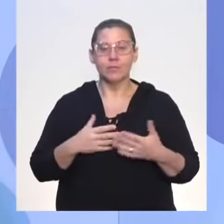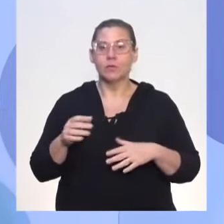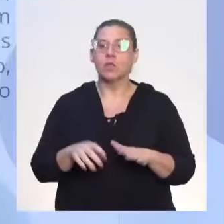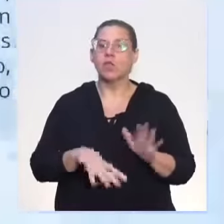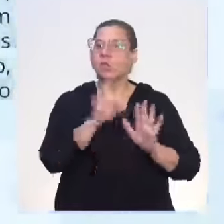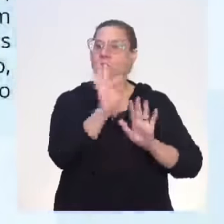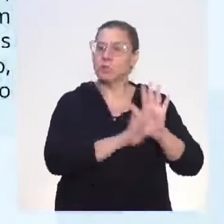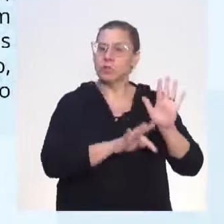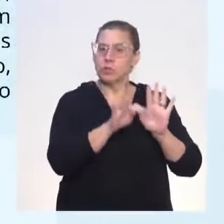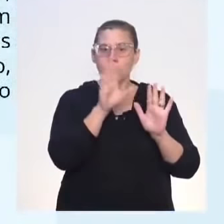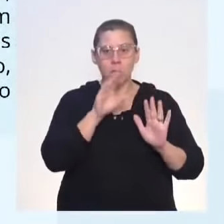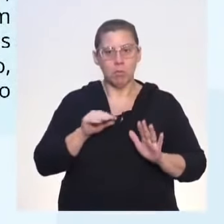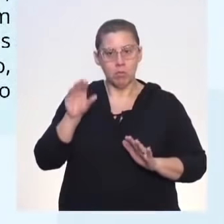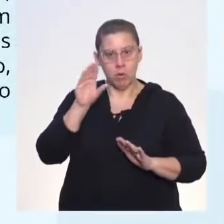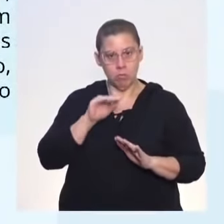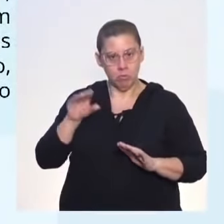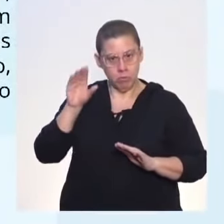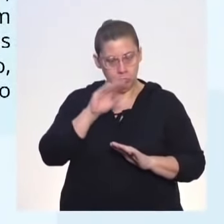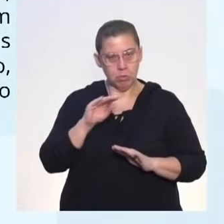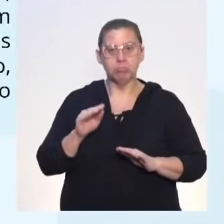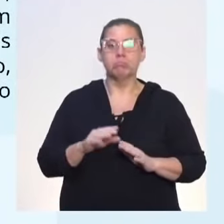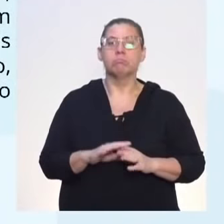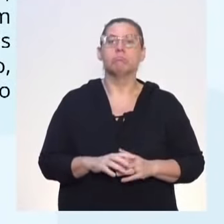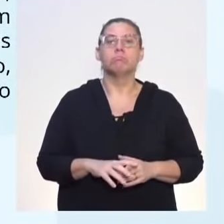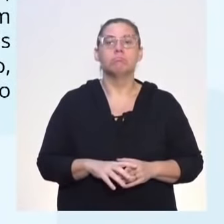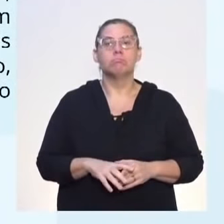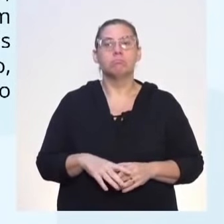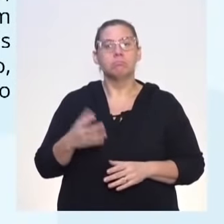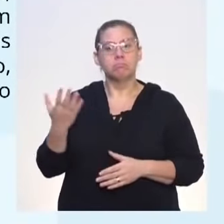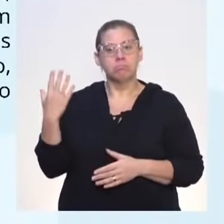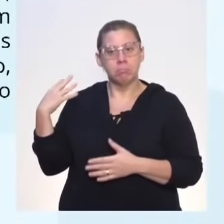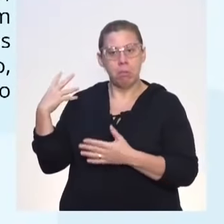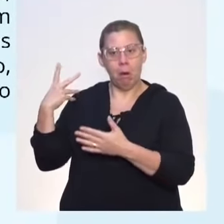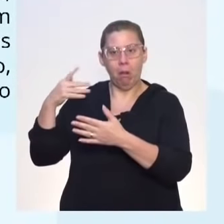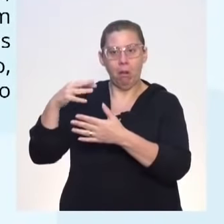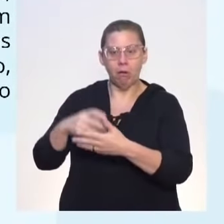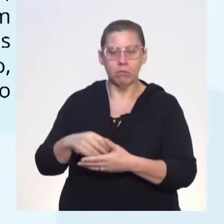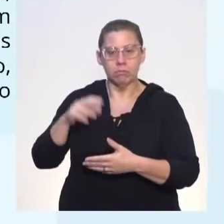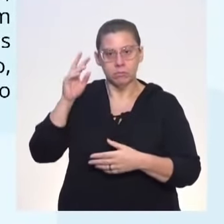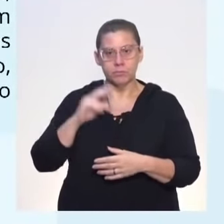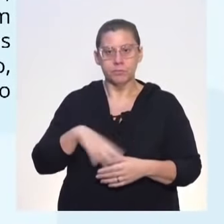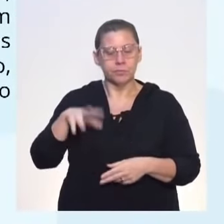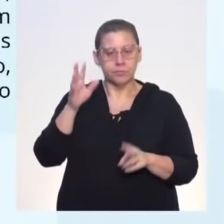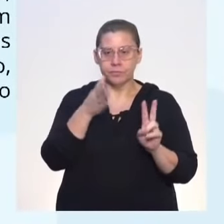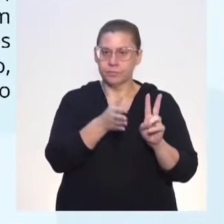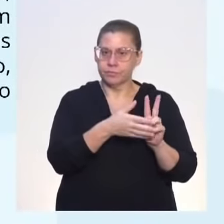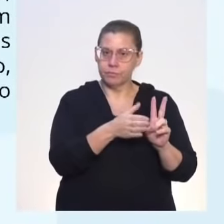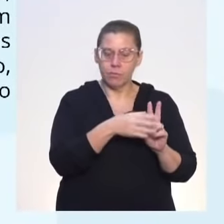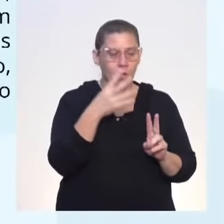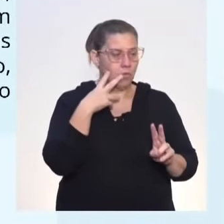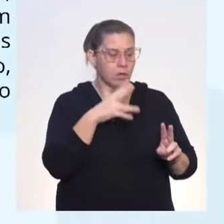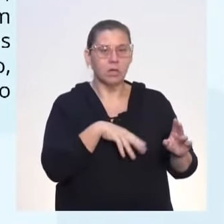da oralidade, lenda indígena. Professores, deem um print aí nas habilidades do currículo.